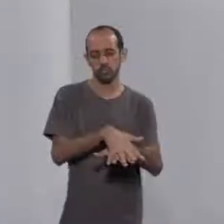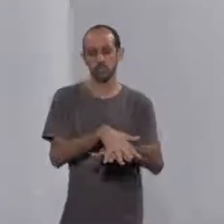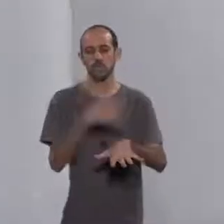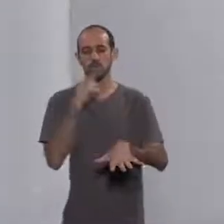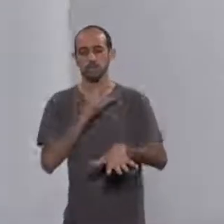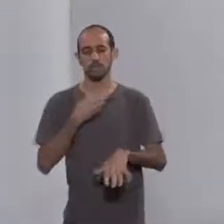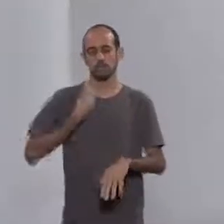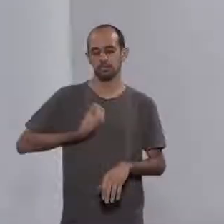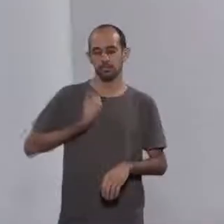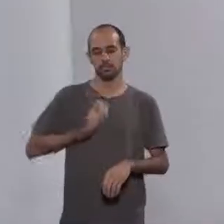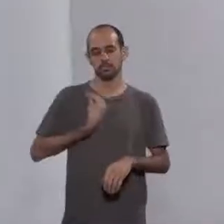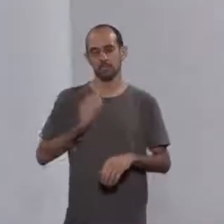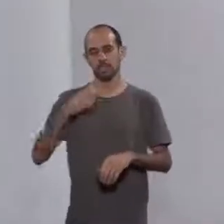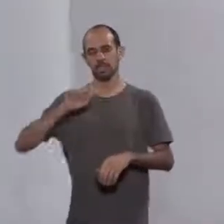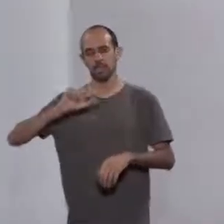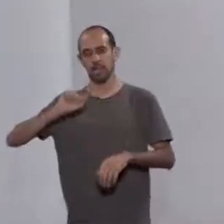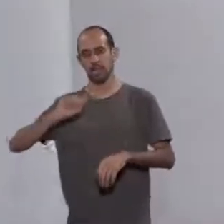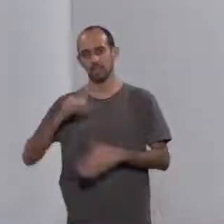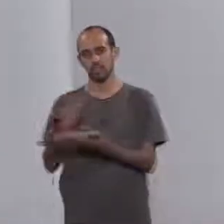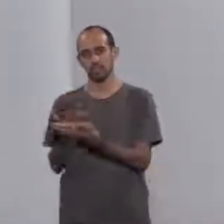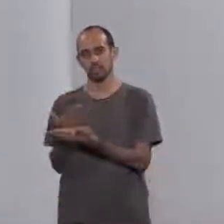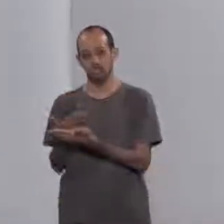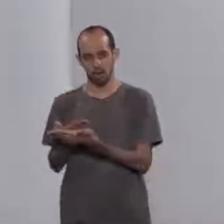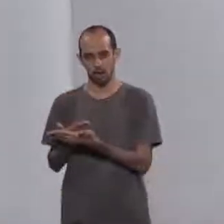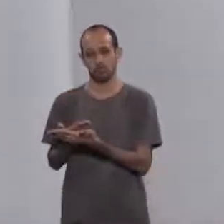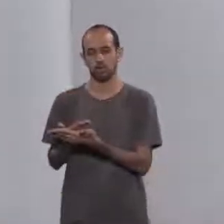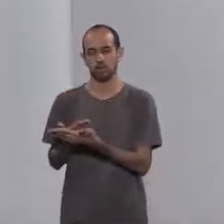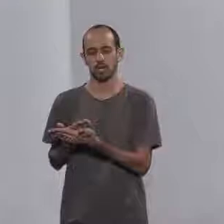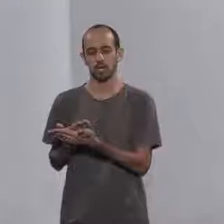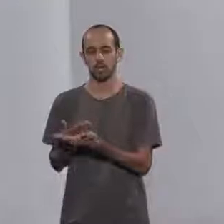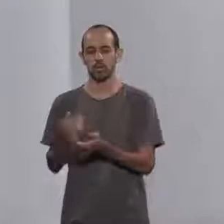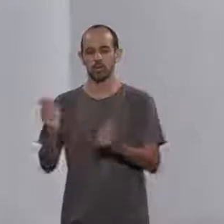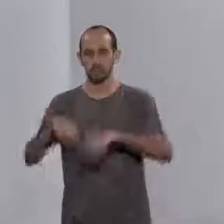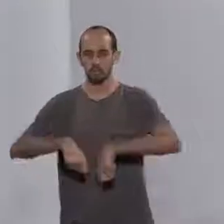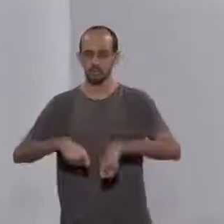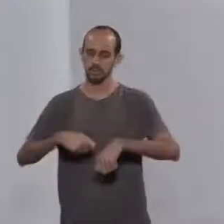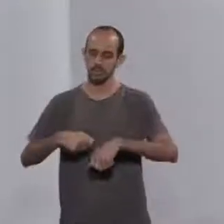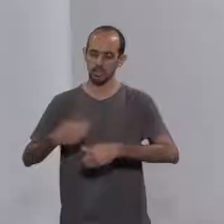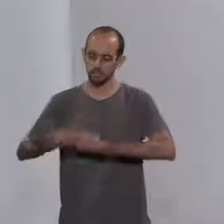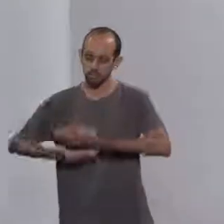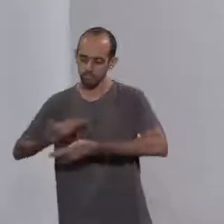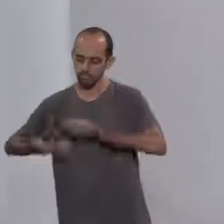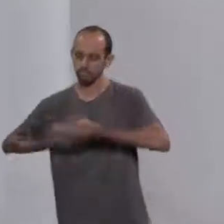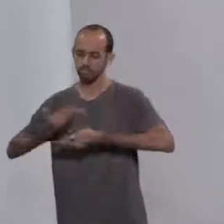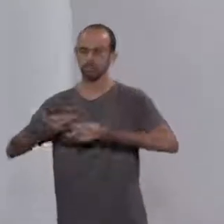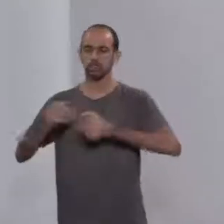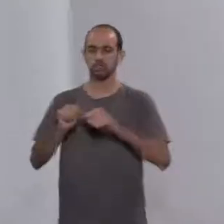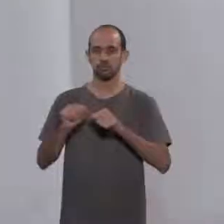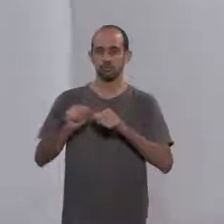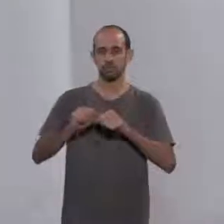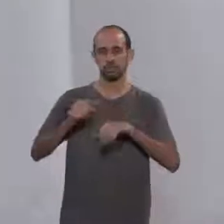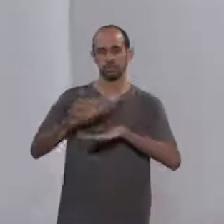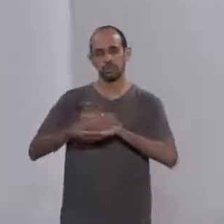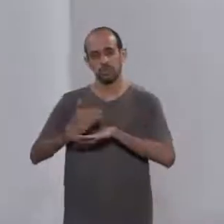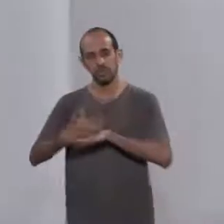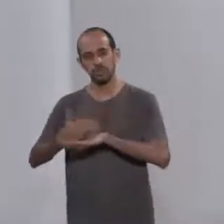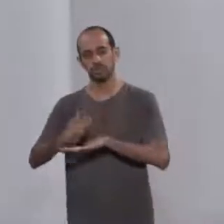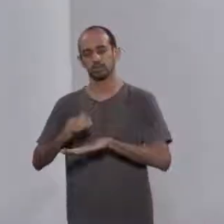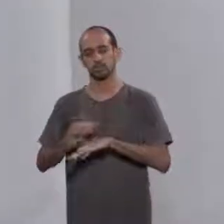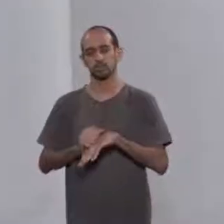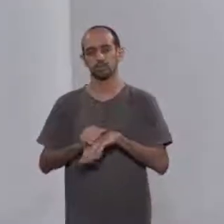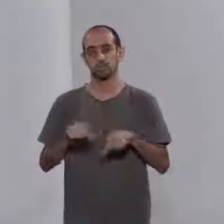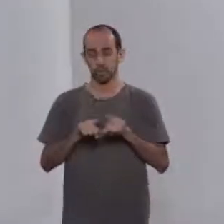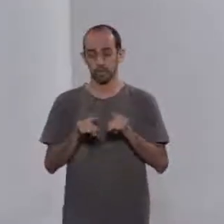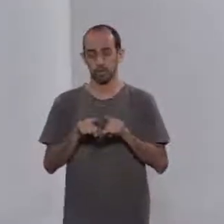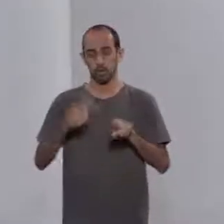participar da sala de aula, né, tendo as possibilidades de se envolver, de fazer as atividades. De participar. Isso. E a gente